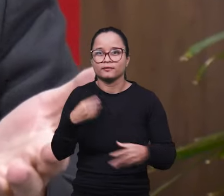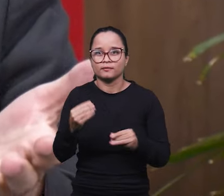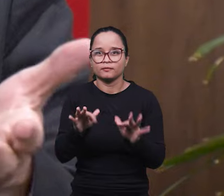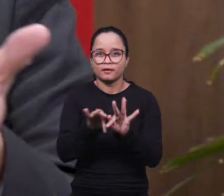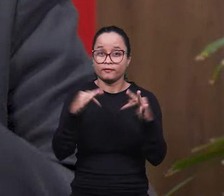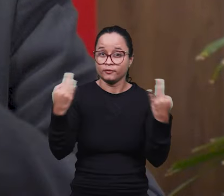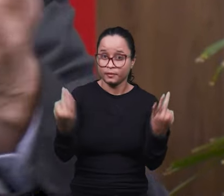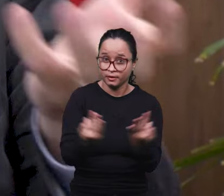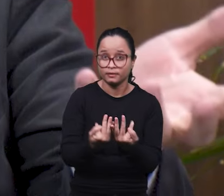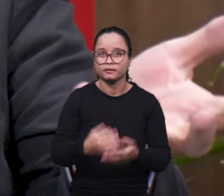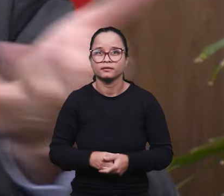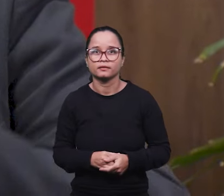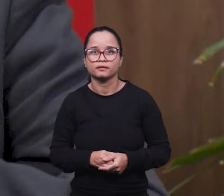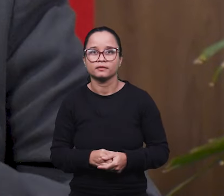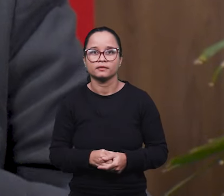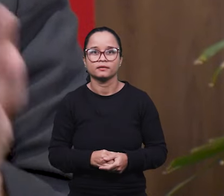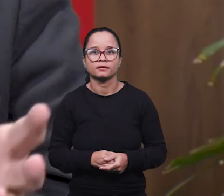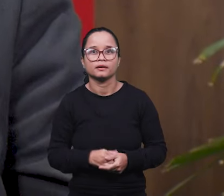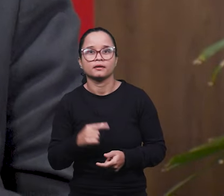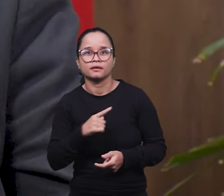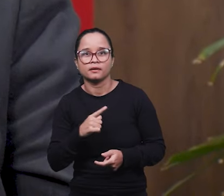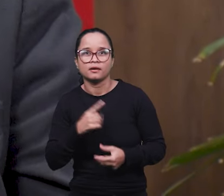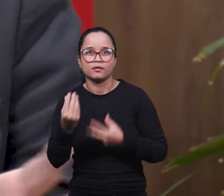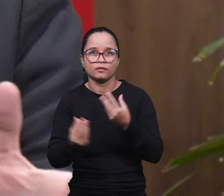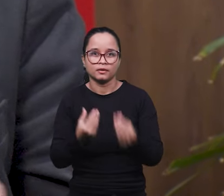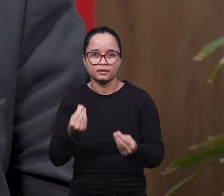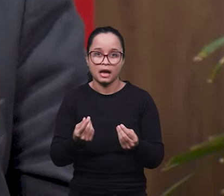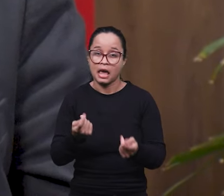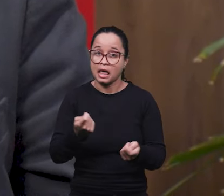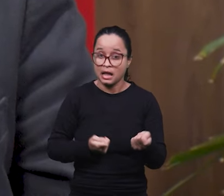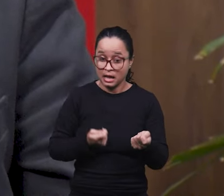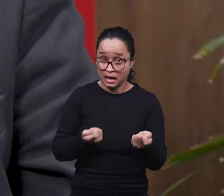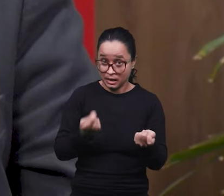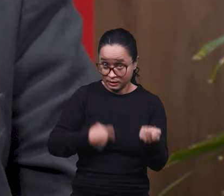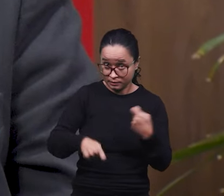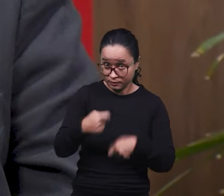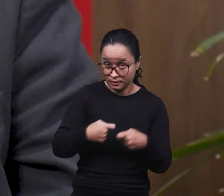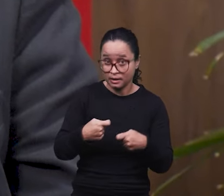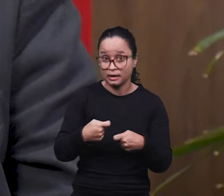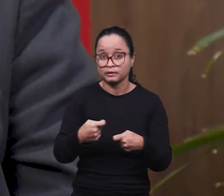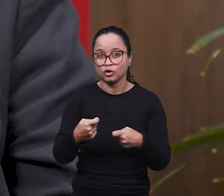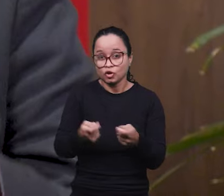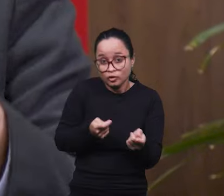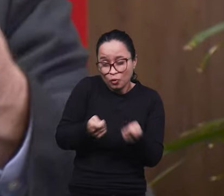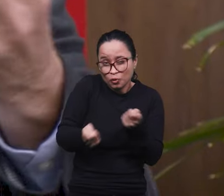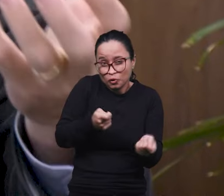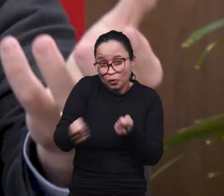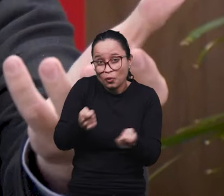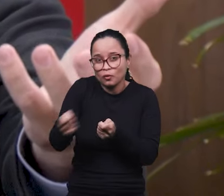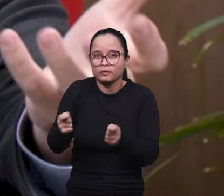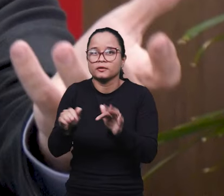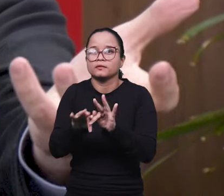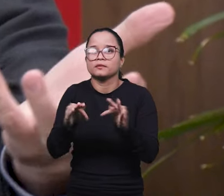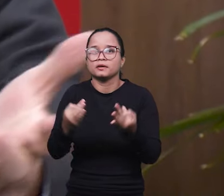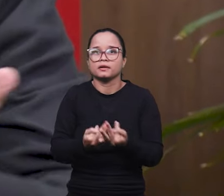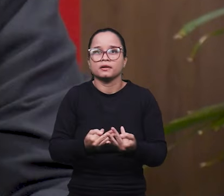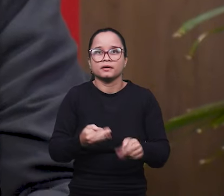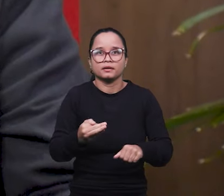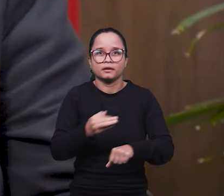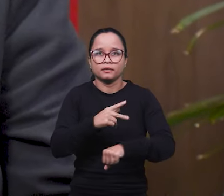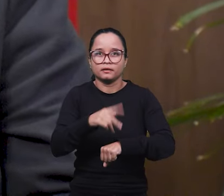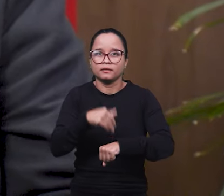importa se é indo ou vindo tem que ser administrado pela pelas famílias né E vai do intercambista ter que aceitar eh as